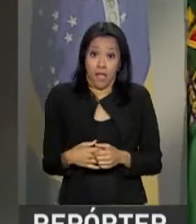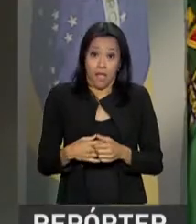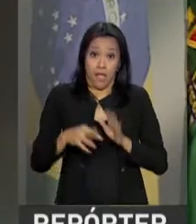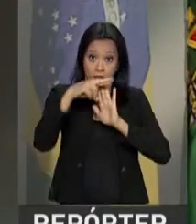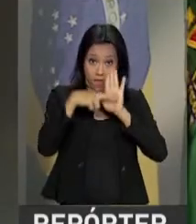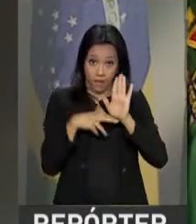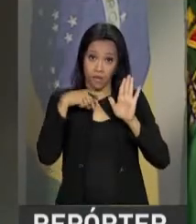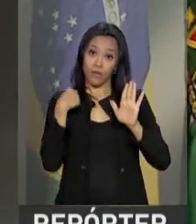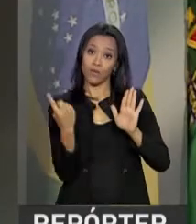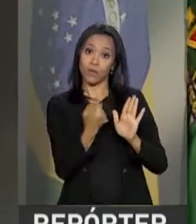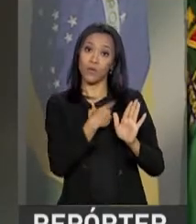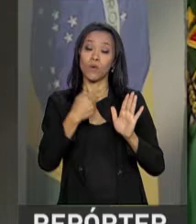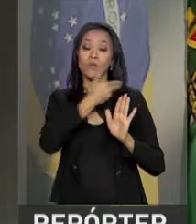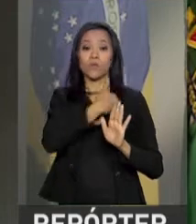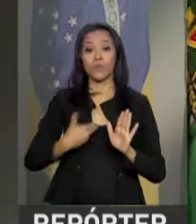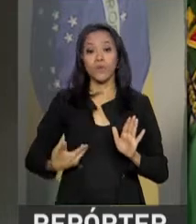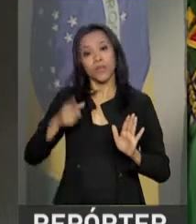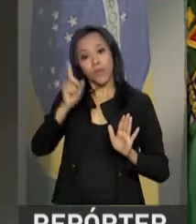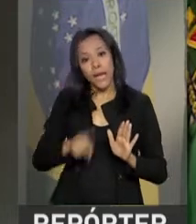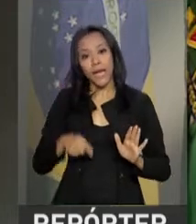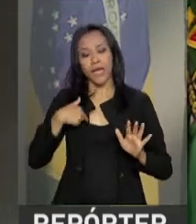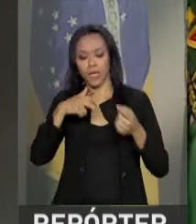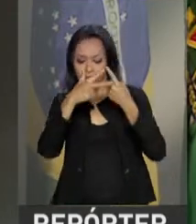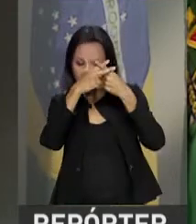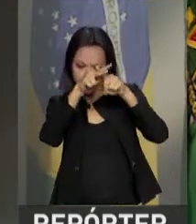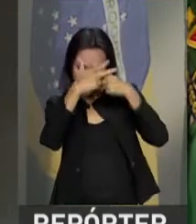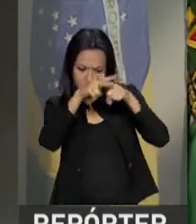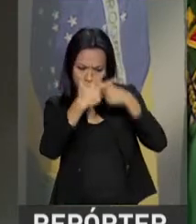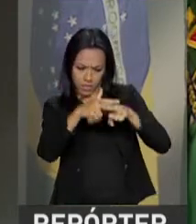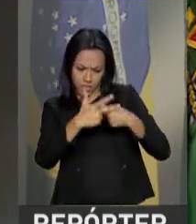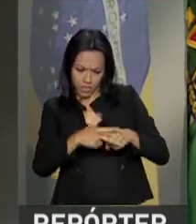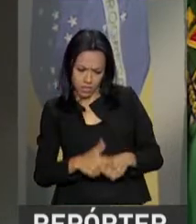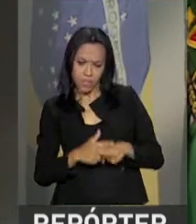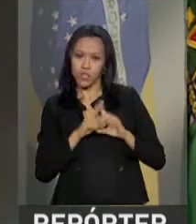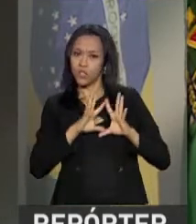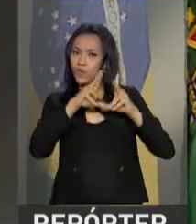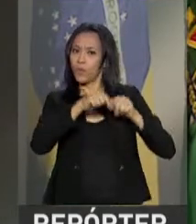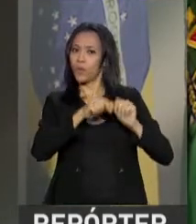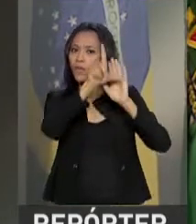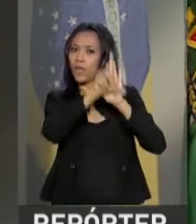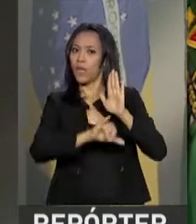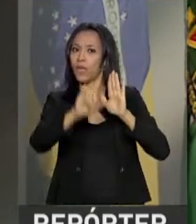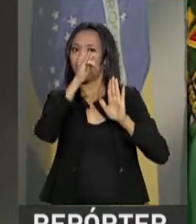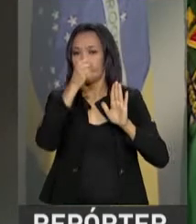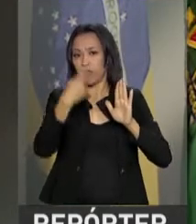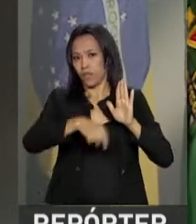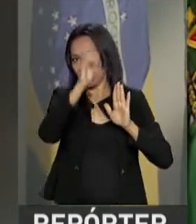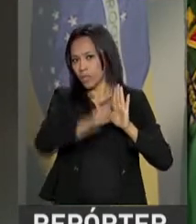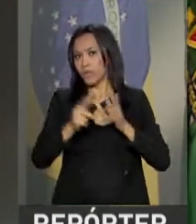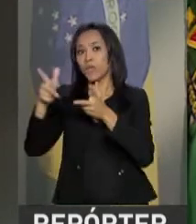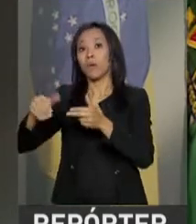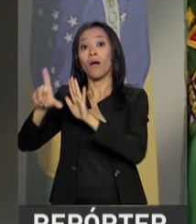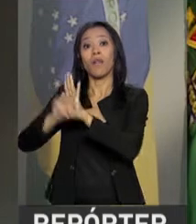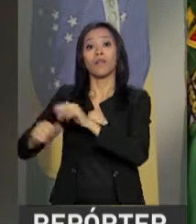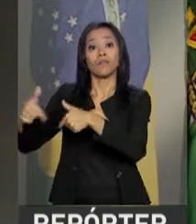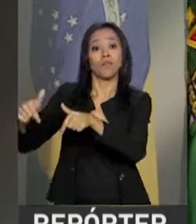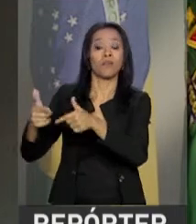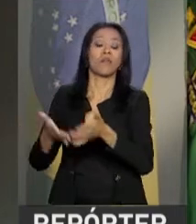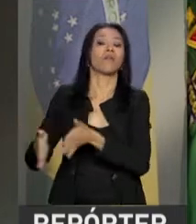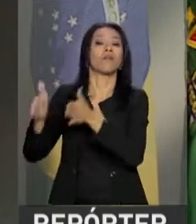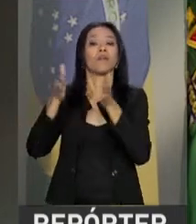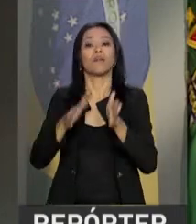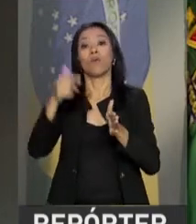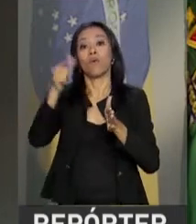tem sido a modernização de toda a legislação brasileira como fizemos por exemplo com a modernização trabalhista como fizemos